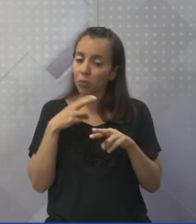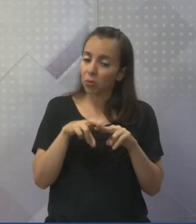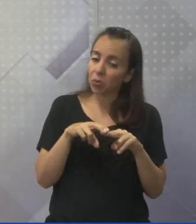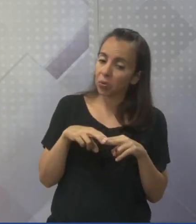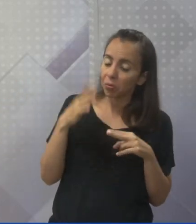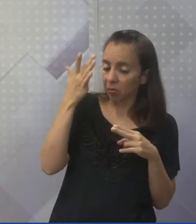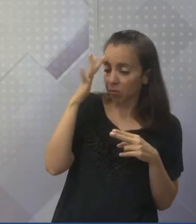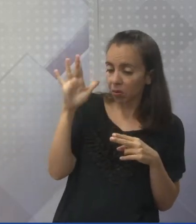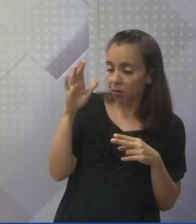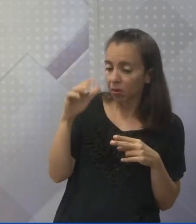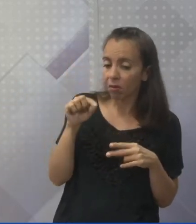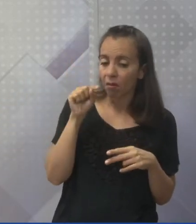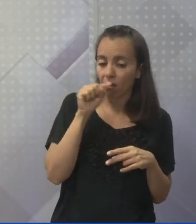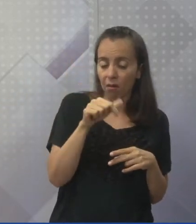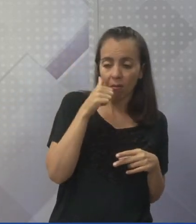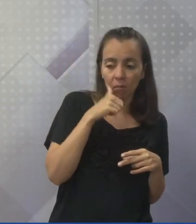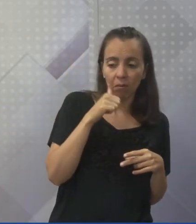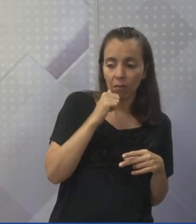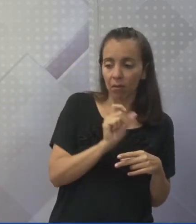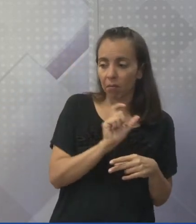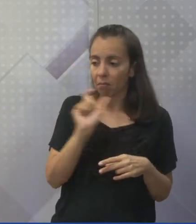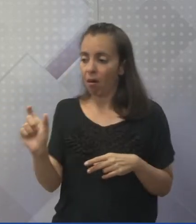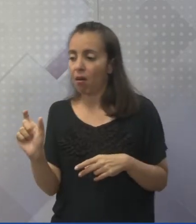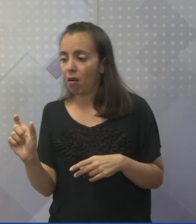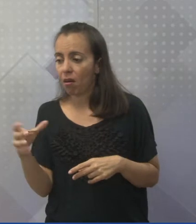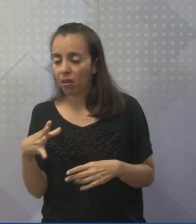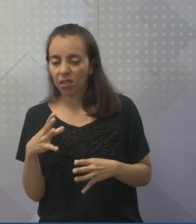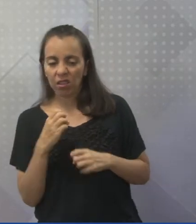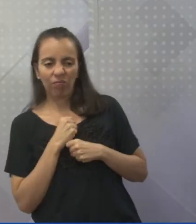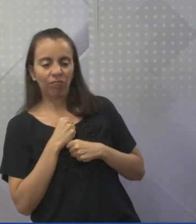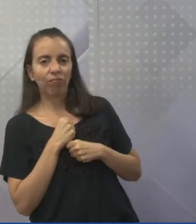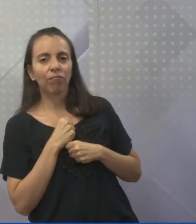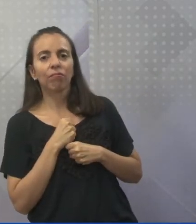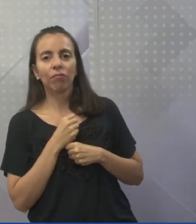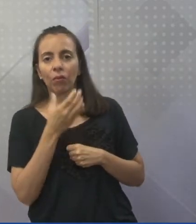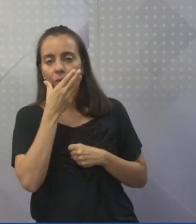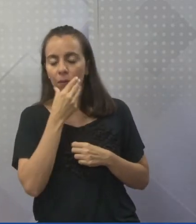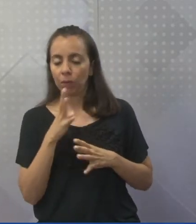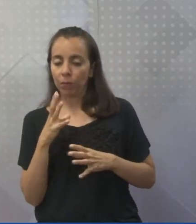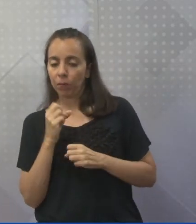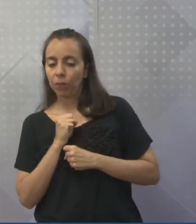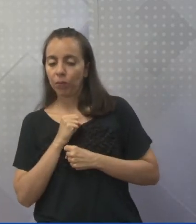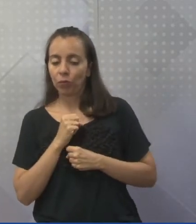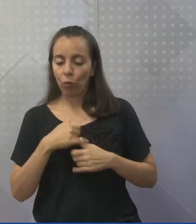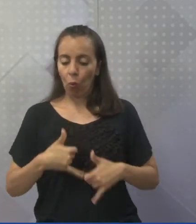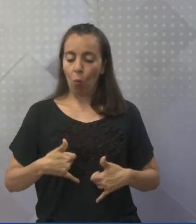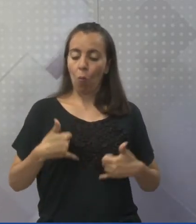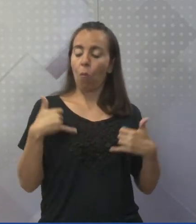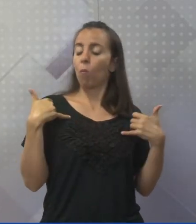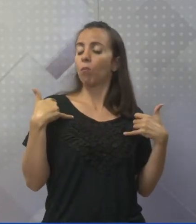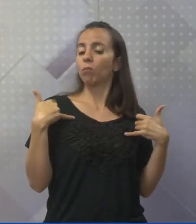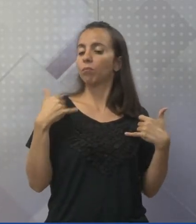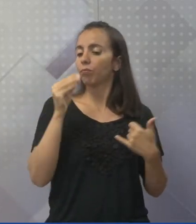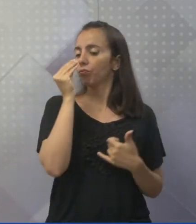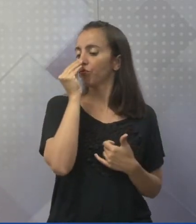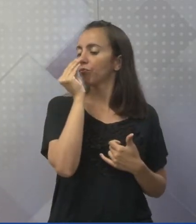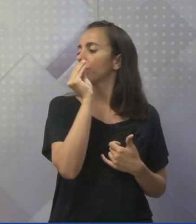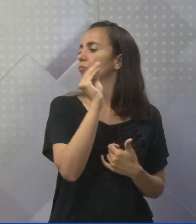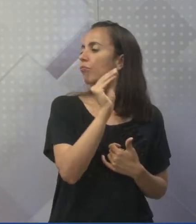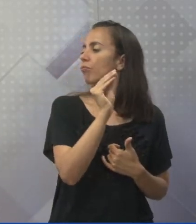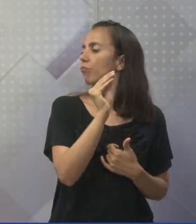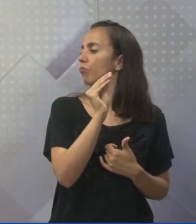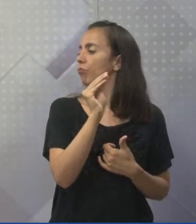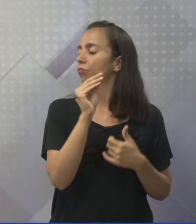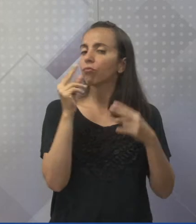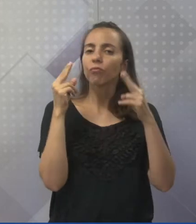ter falado alguma coisa que machucou ele. E o orgulho, né, bate mais forte e fica aquela